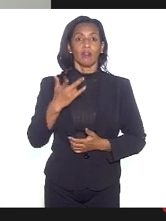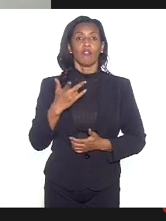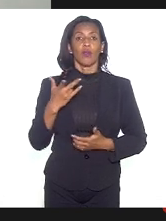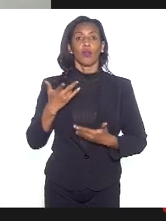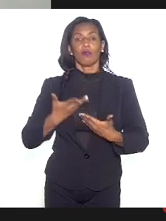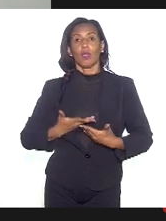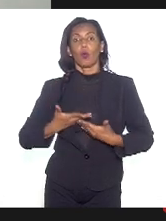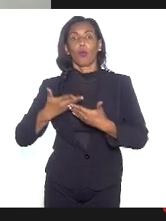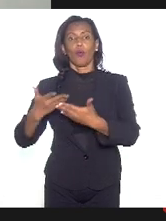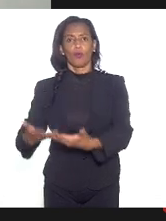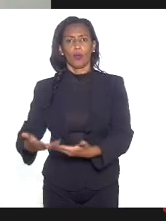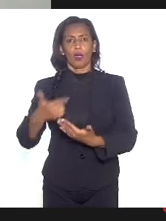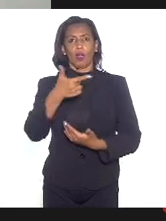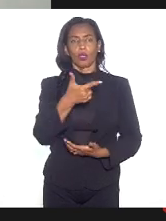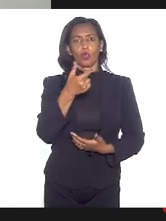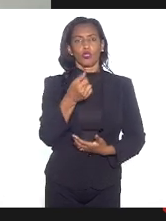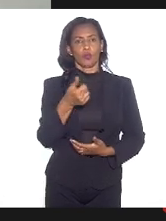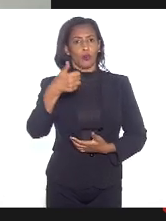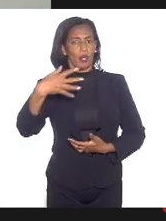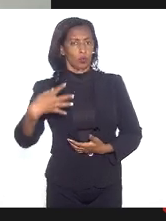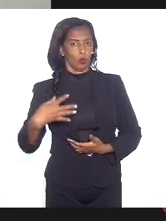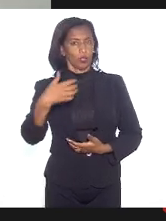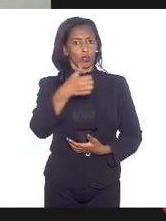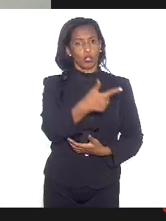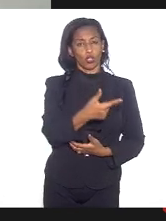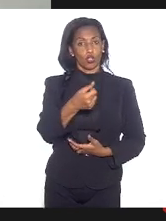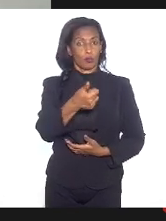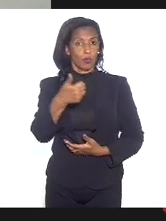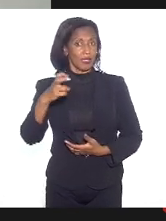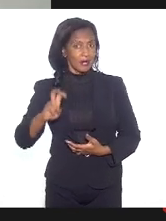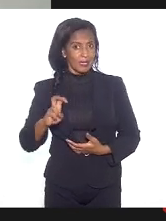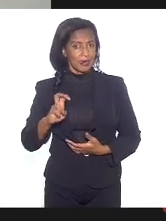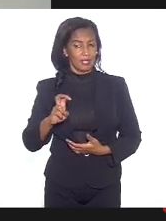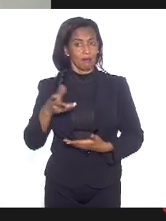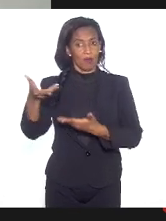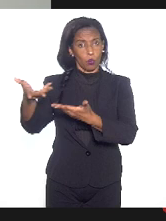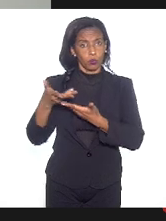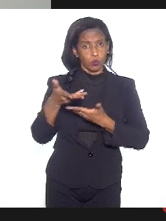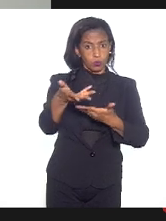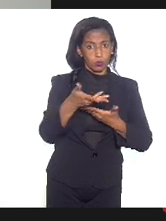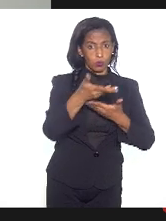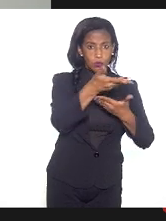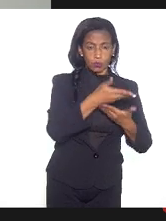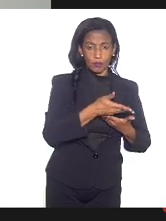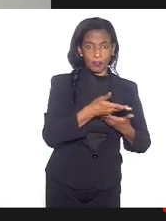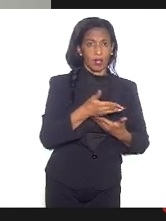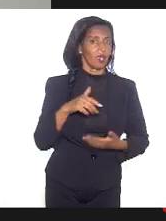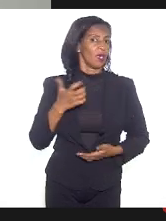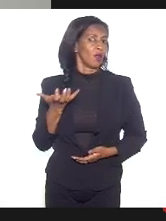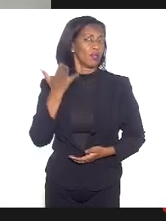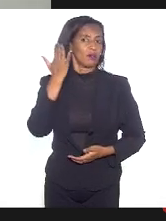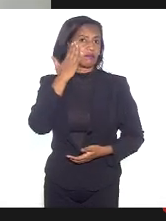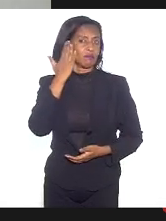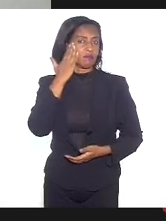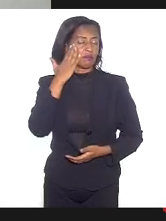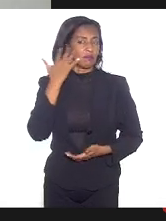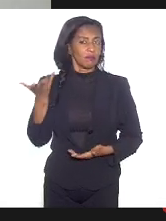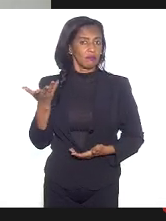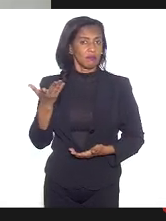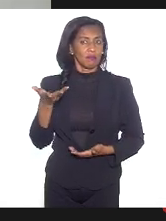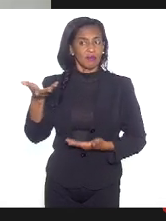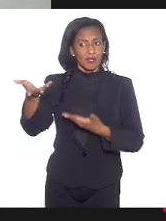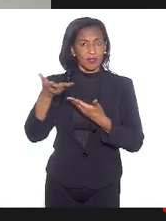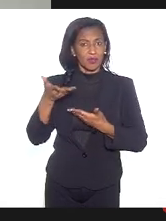convocar 2014 e 2015, mas dentro dessas convocações eu quero saber se eles serão